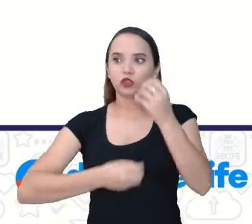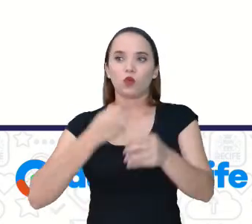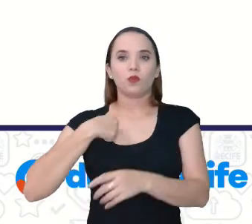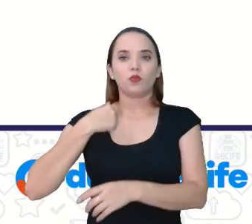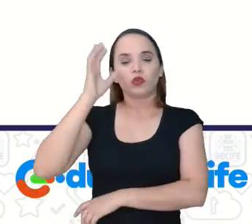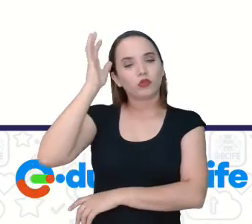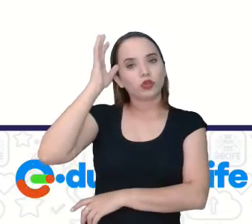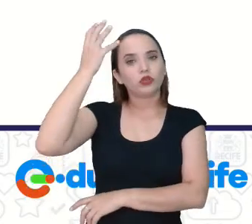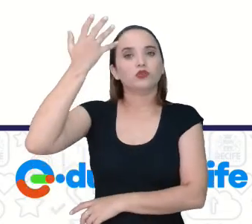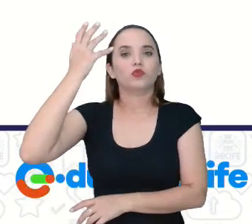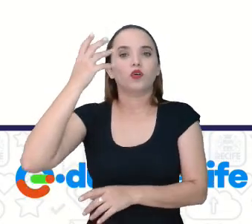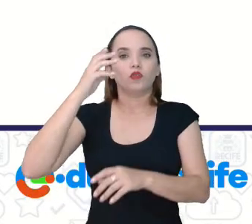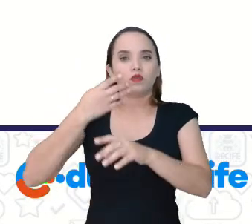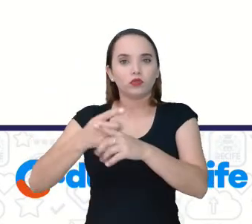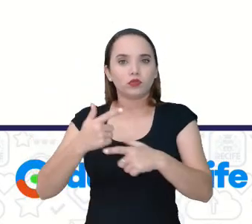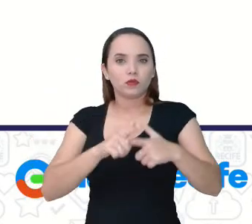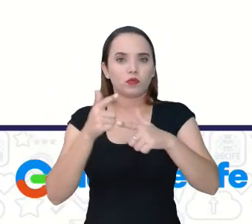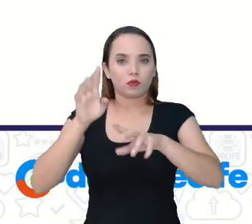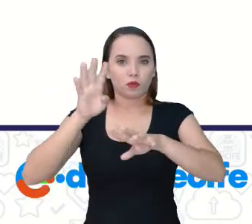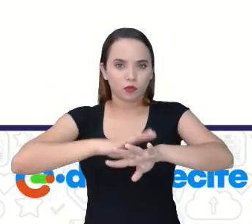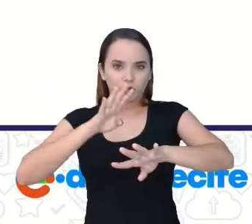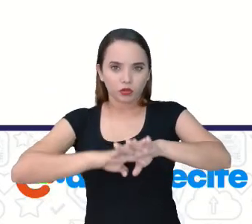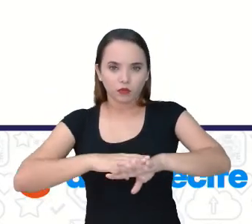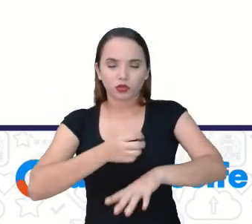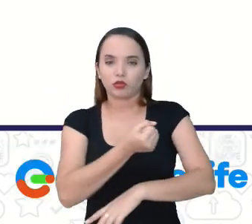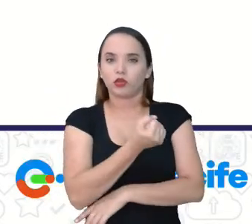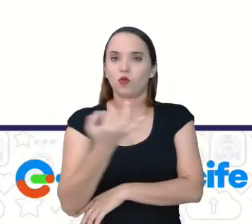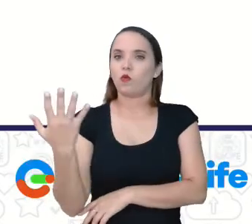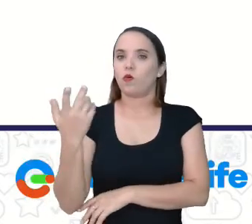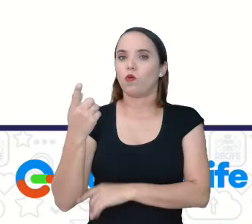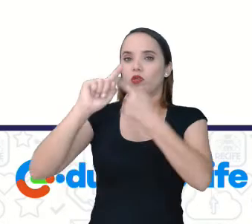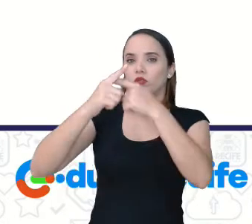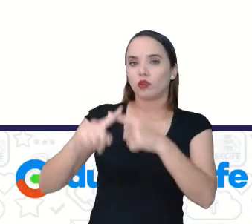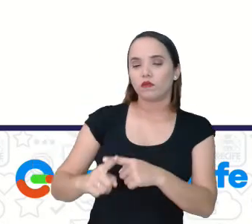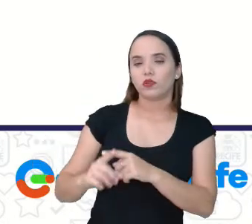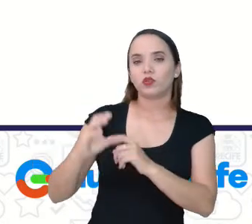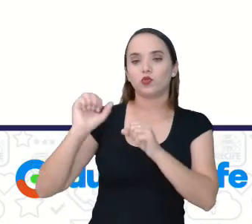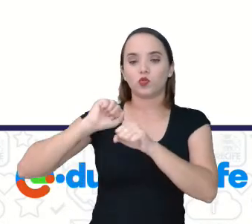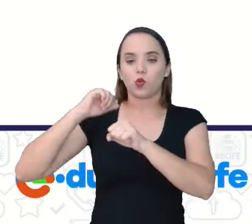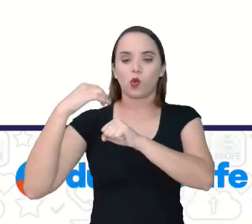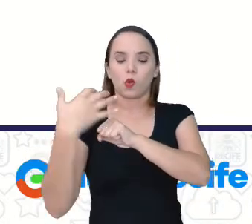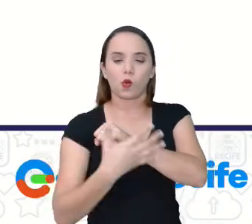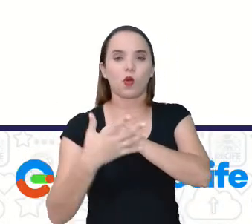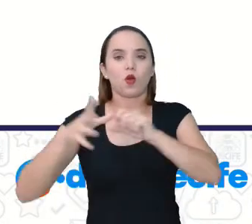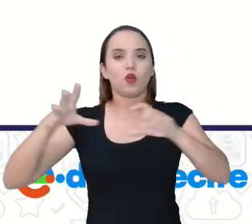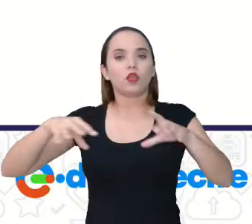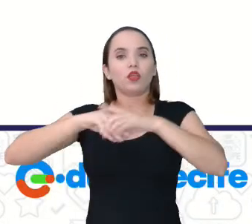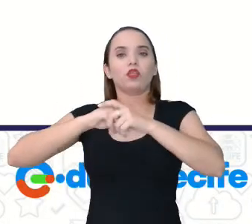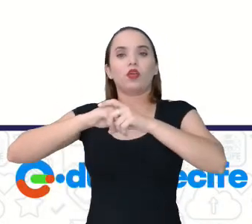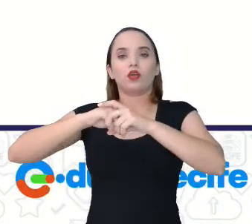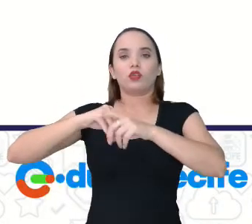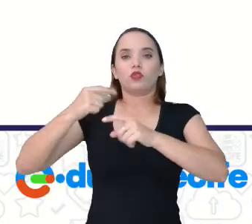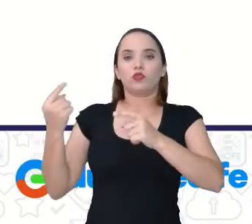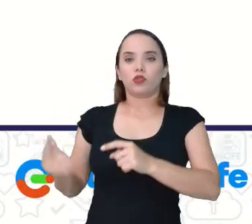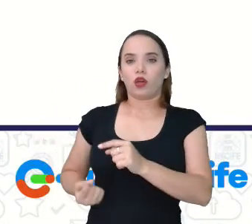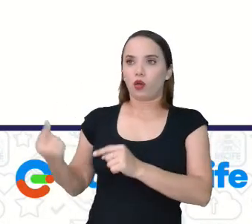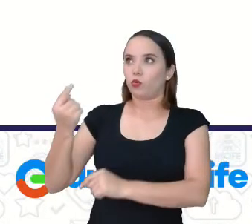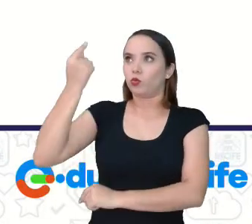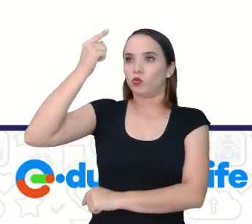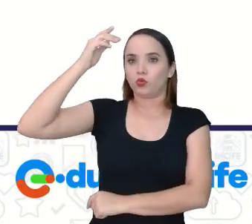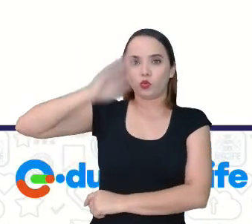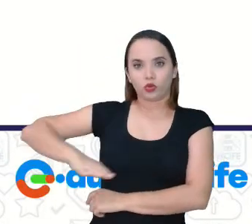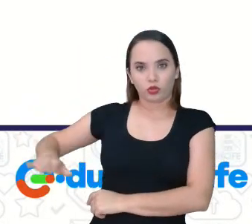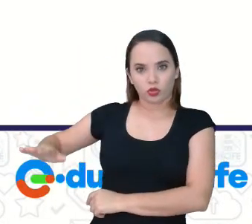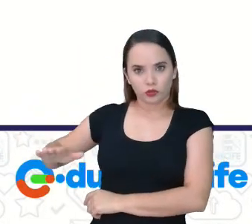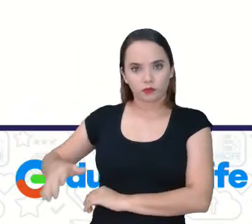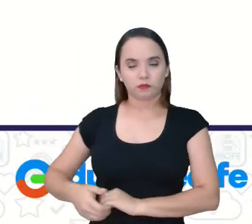calcular esse valorzinho aí de quantas vezes o coronavírus cabe aí na altura da criança,